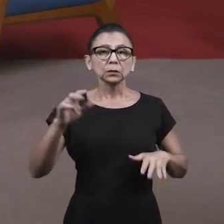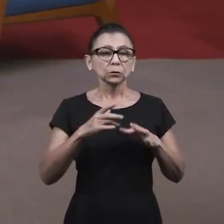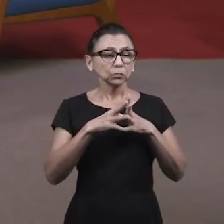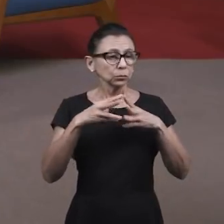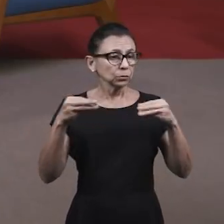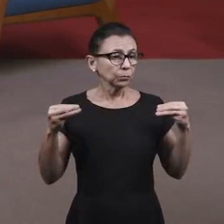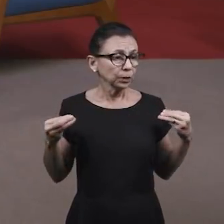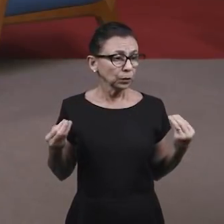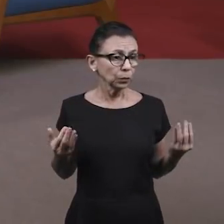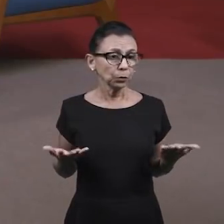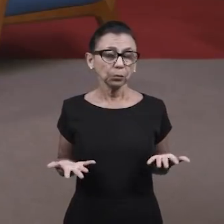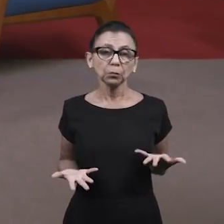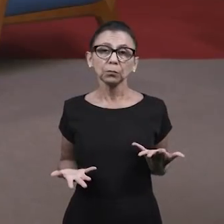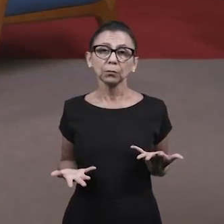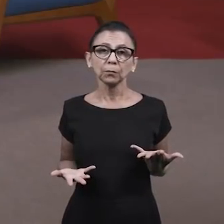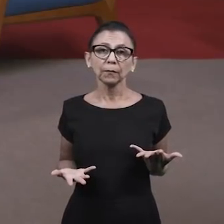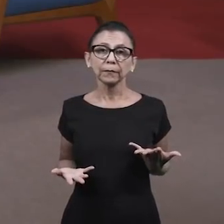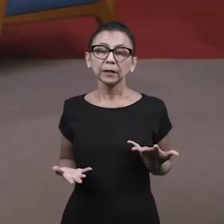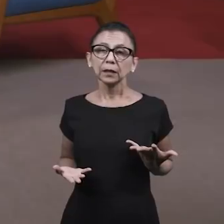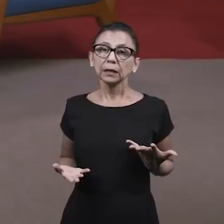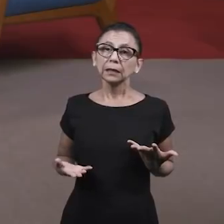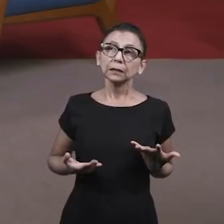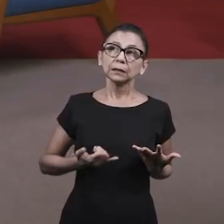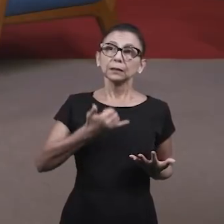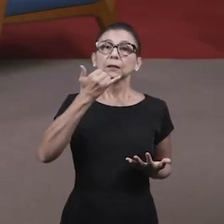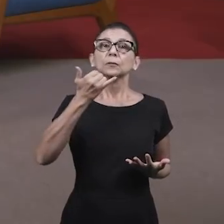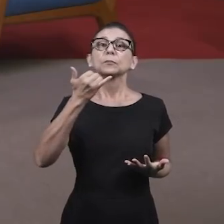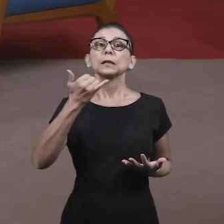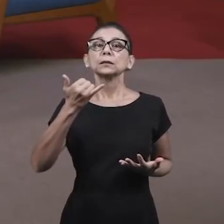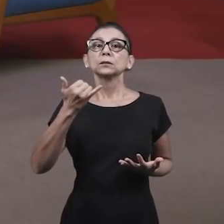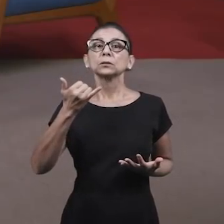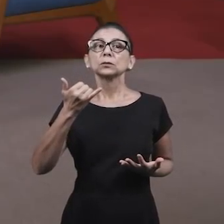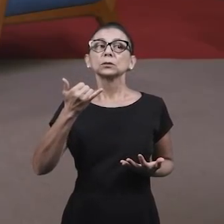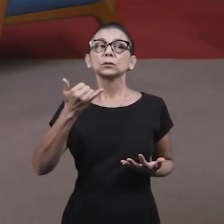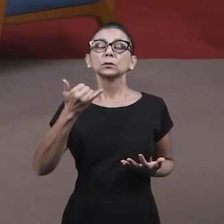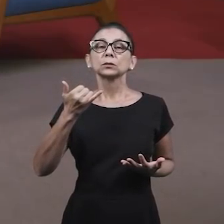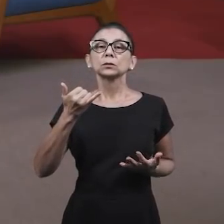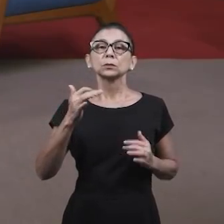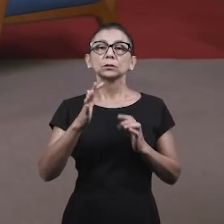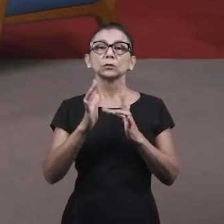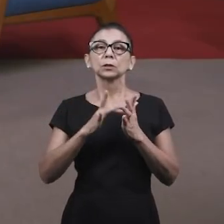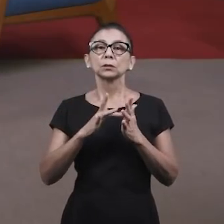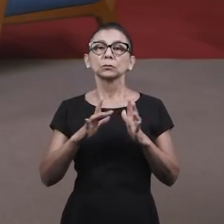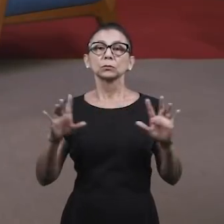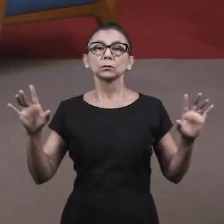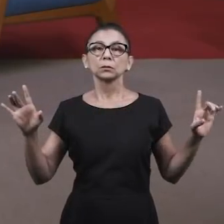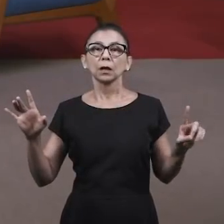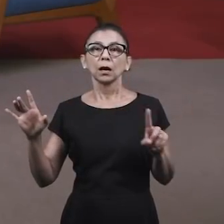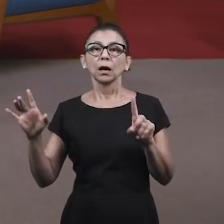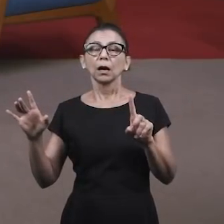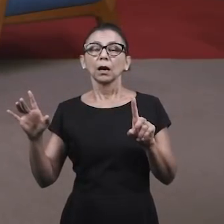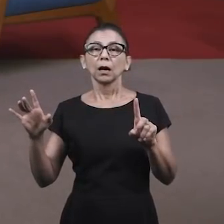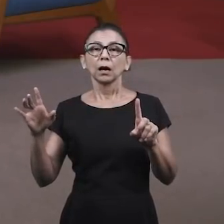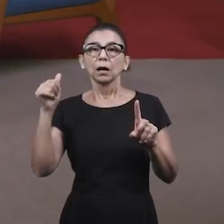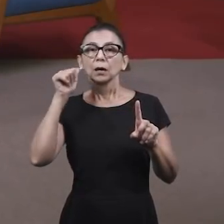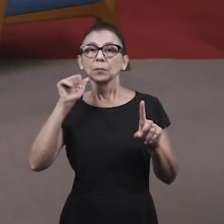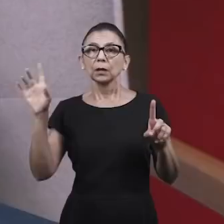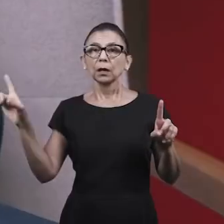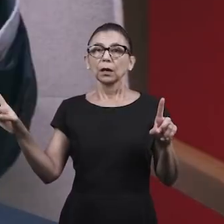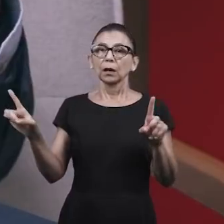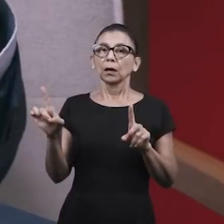essa é a expressão de Jesus e a expressão dela. Como é que a gente vê o mistério aí? É porque a Maria estava, àquela altura, já tinha visto